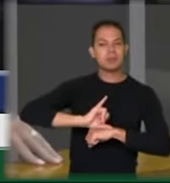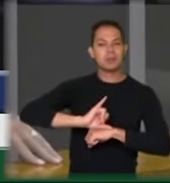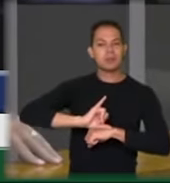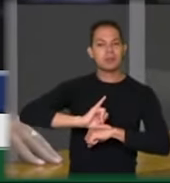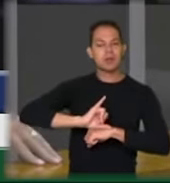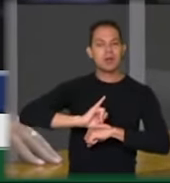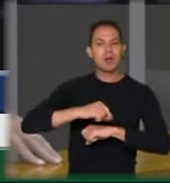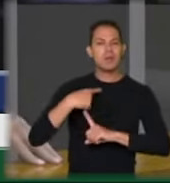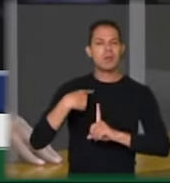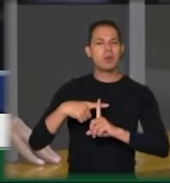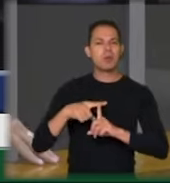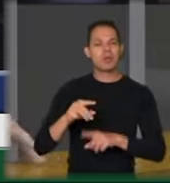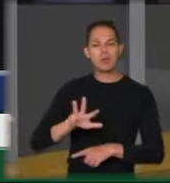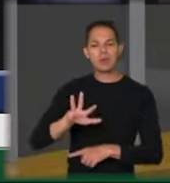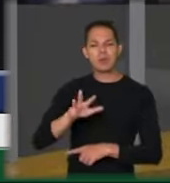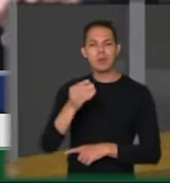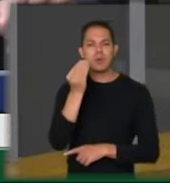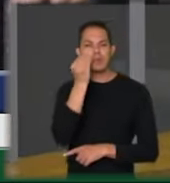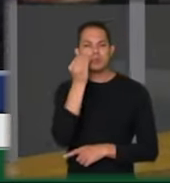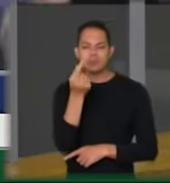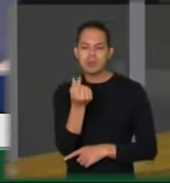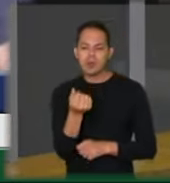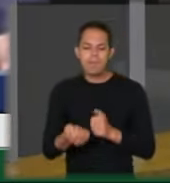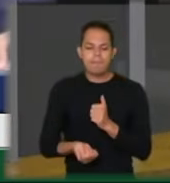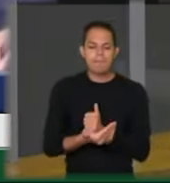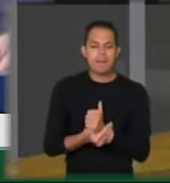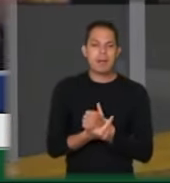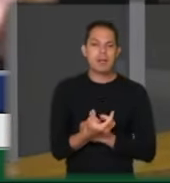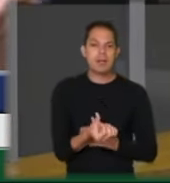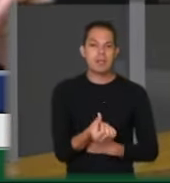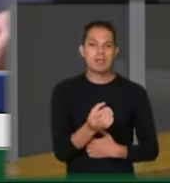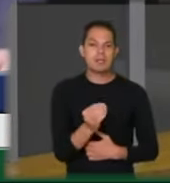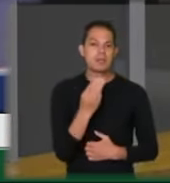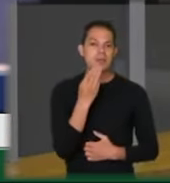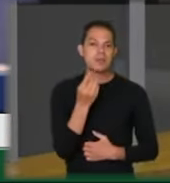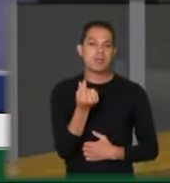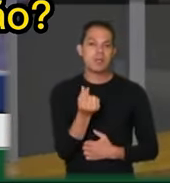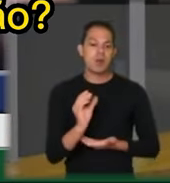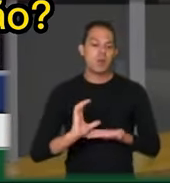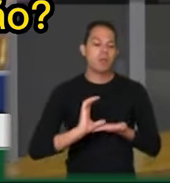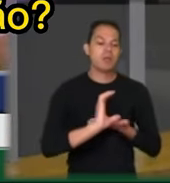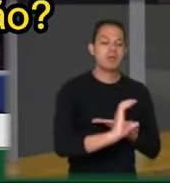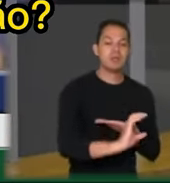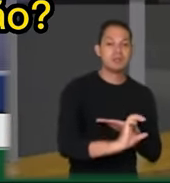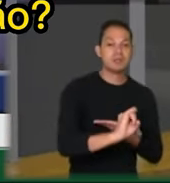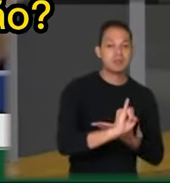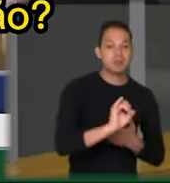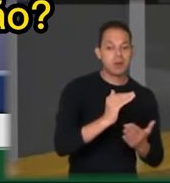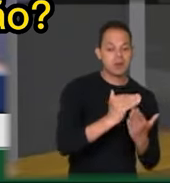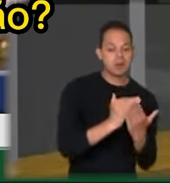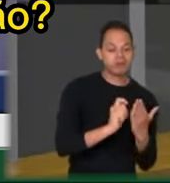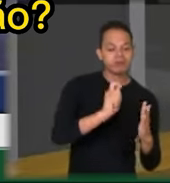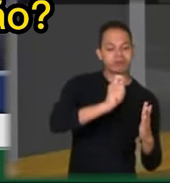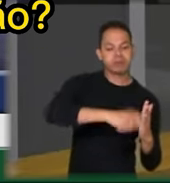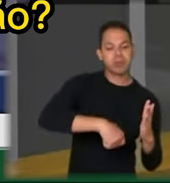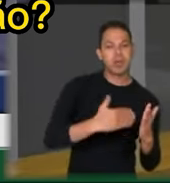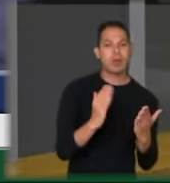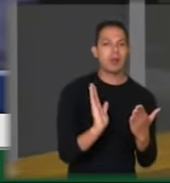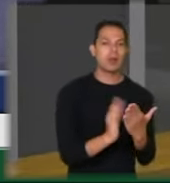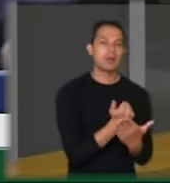está oferecendo, então, essas emendas do orçamento secreto e esses cargos de segundo